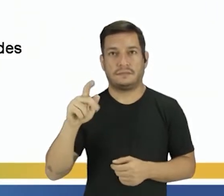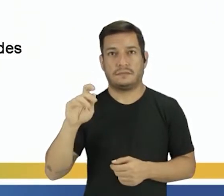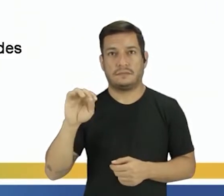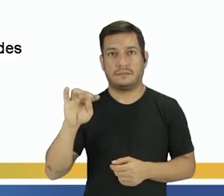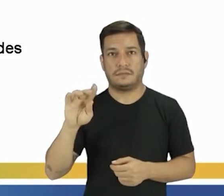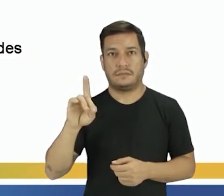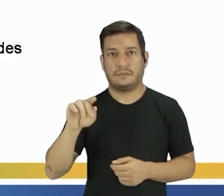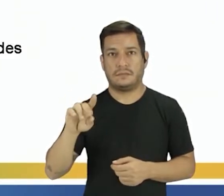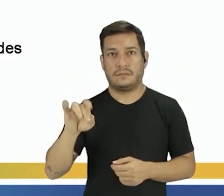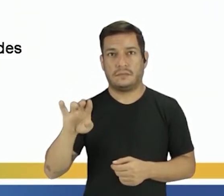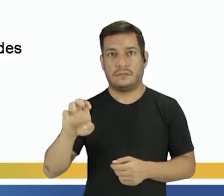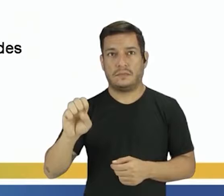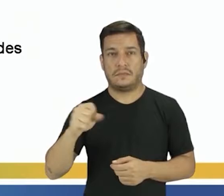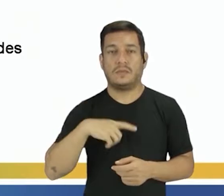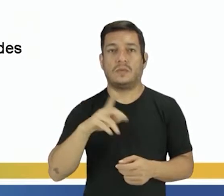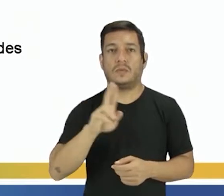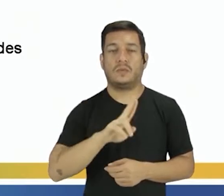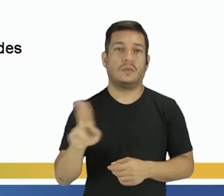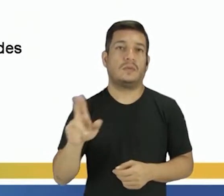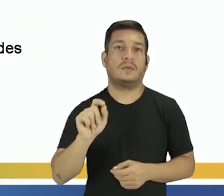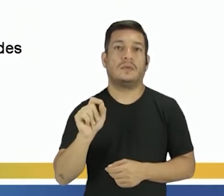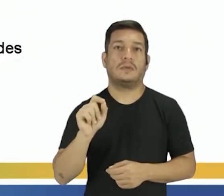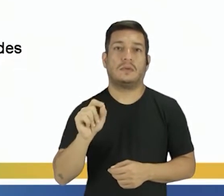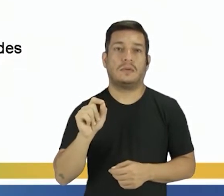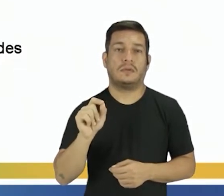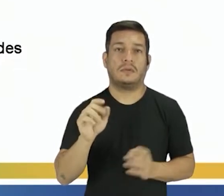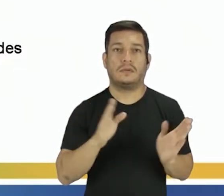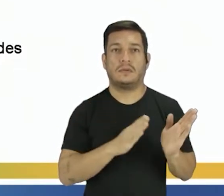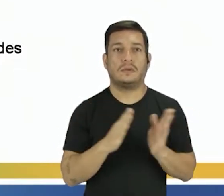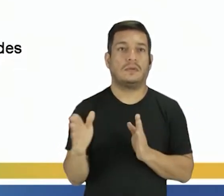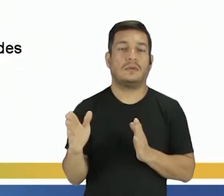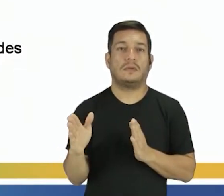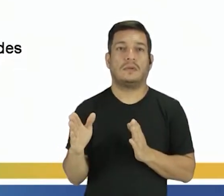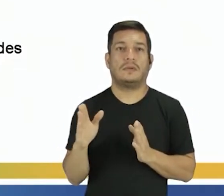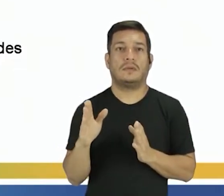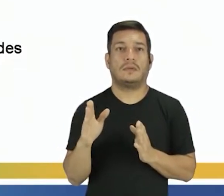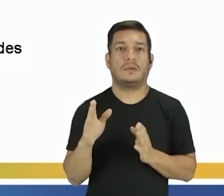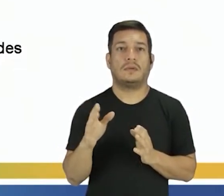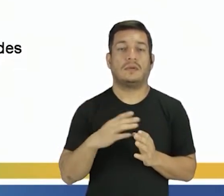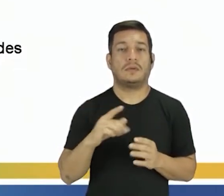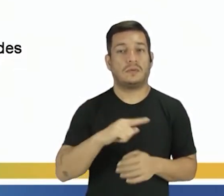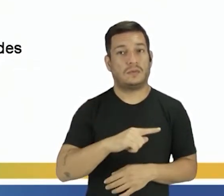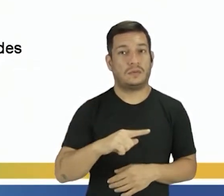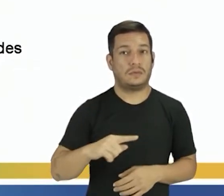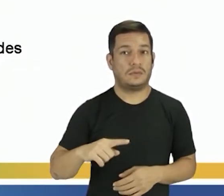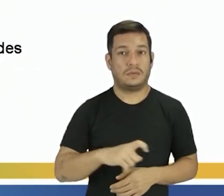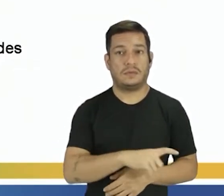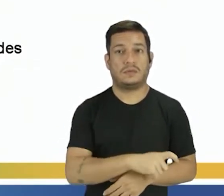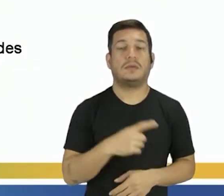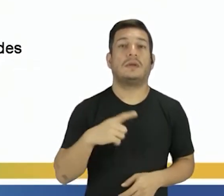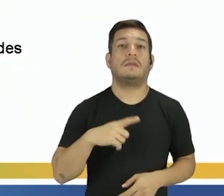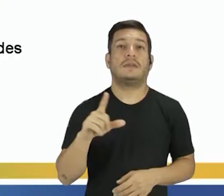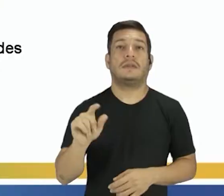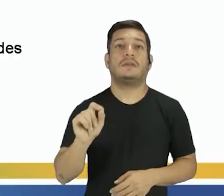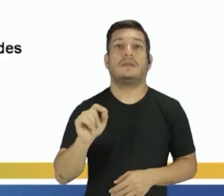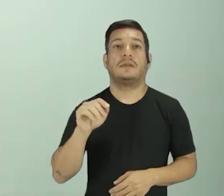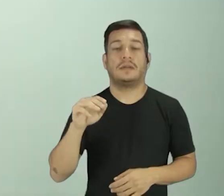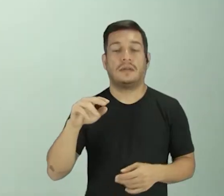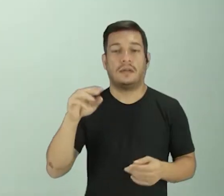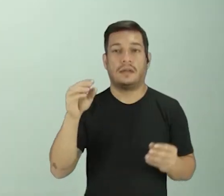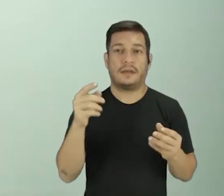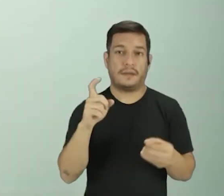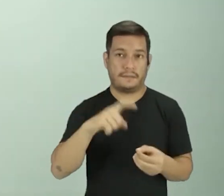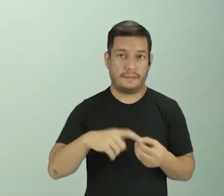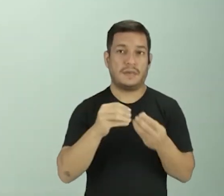etapas, essa nomenclatura, ela é dada ao longo do processo de formação dos gametas. Tanto vai ter